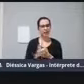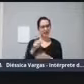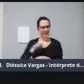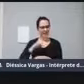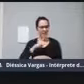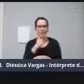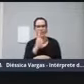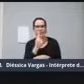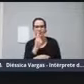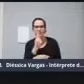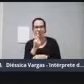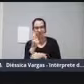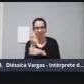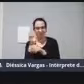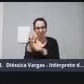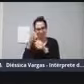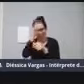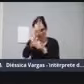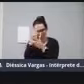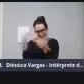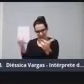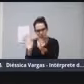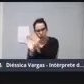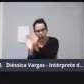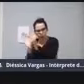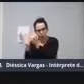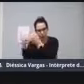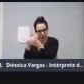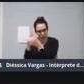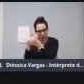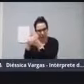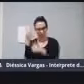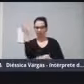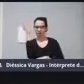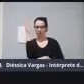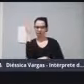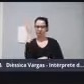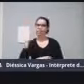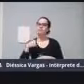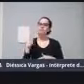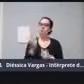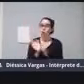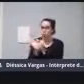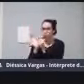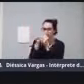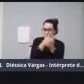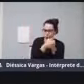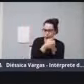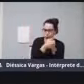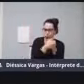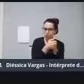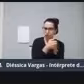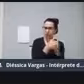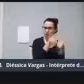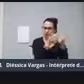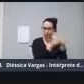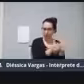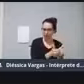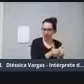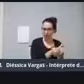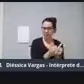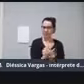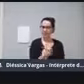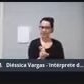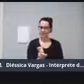essa imagem, ela foi colocada atrás de uma árvore. Então, gente, previamente, a gente escondeu as imagens dos insetos, então, havia em todo 15